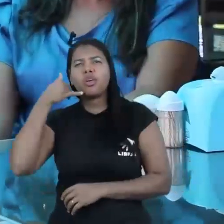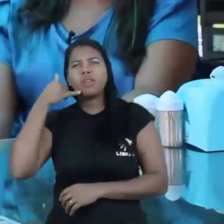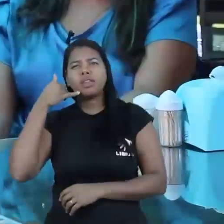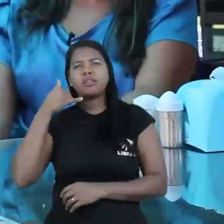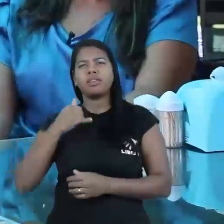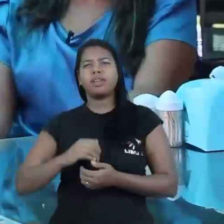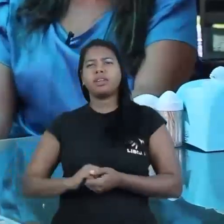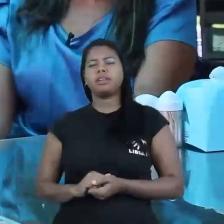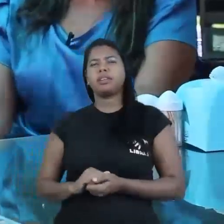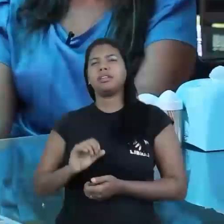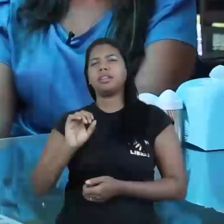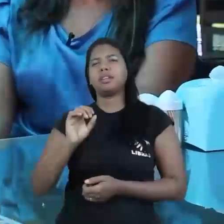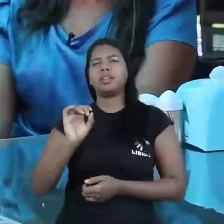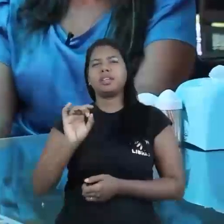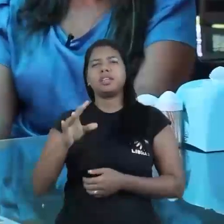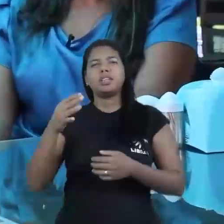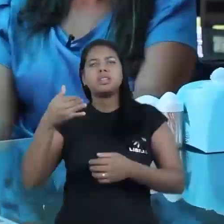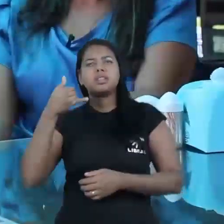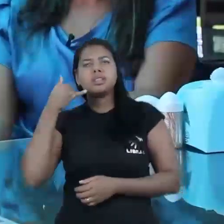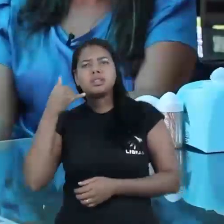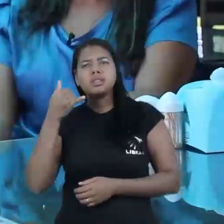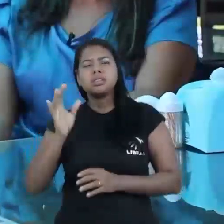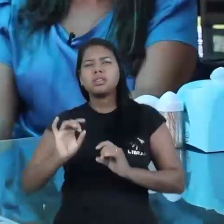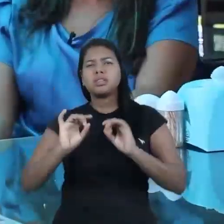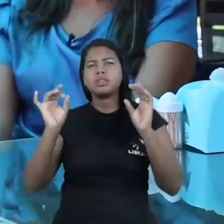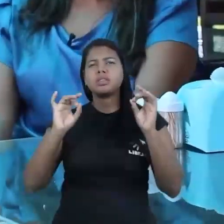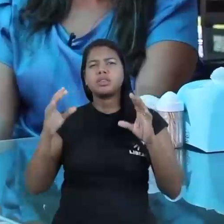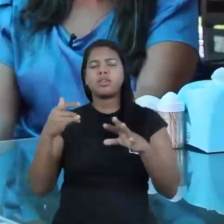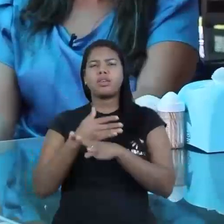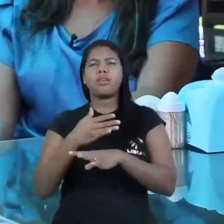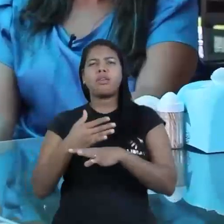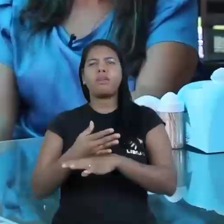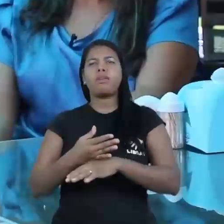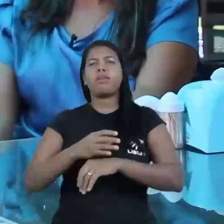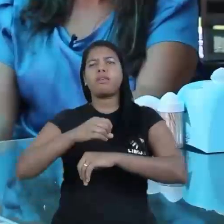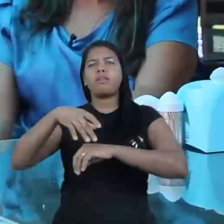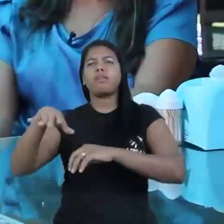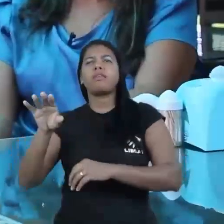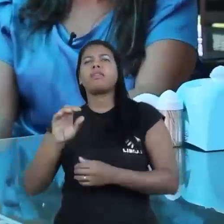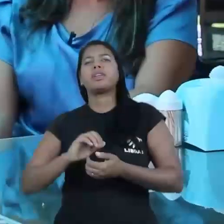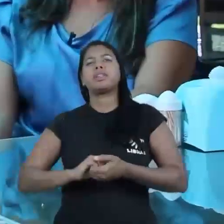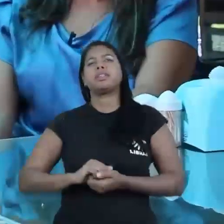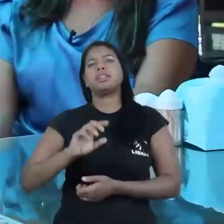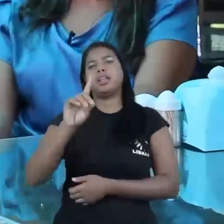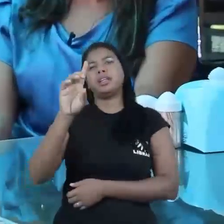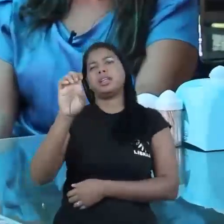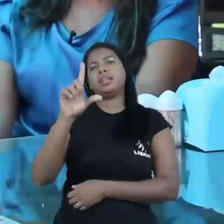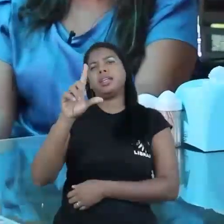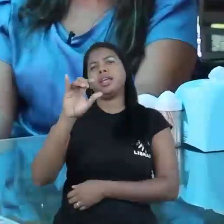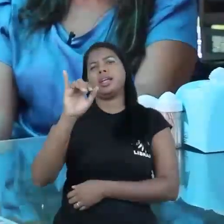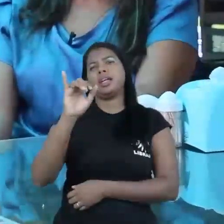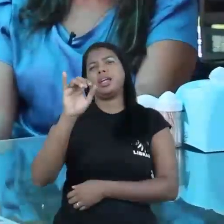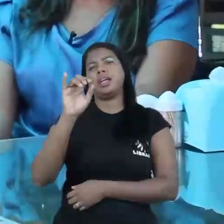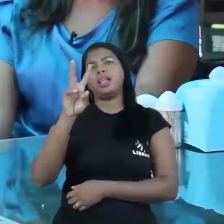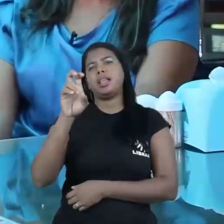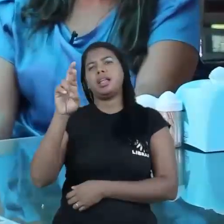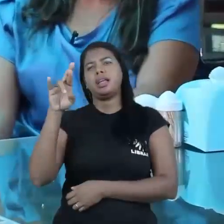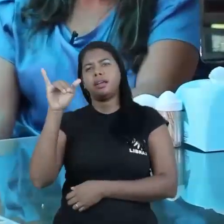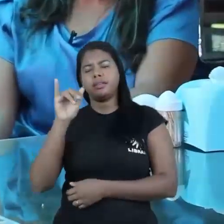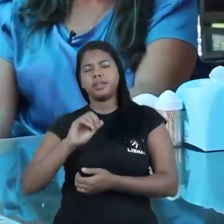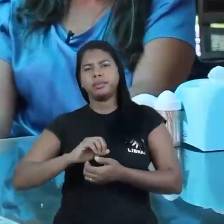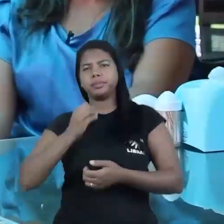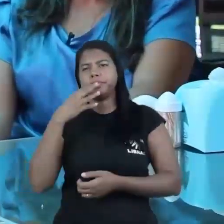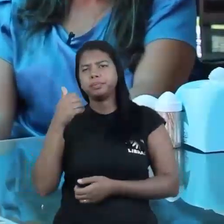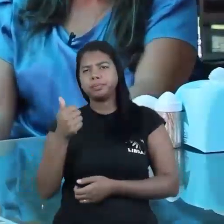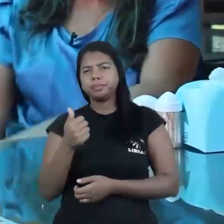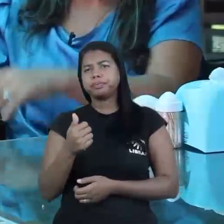tinha como vir. Por quê? Como a gente está longe da cidade, aos 6, 7 quilômetros, você só vem se vier de carro. É verdade. E aí você não